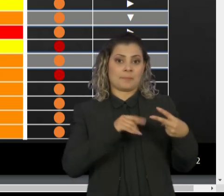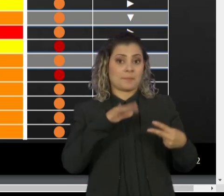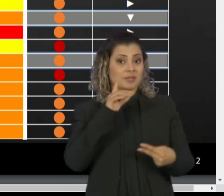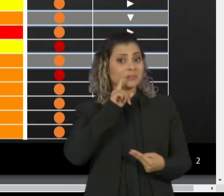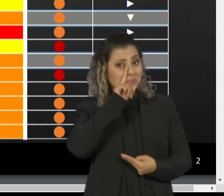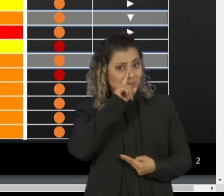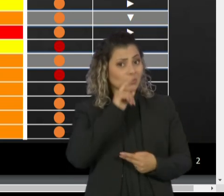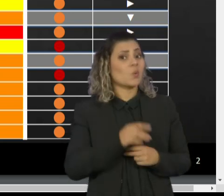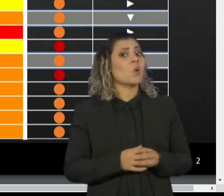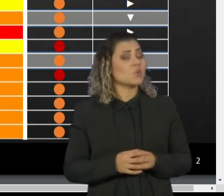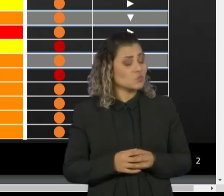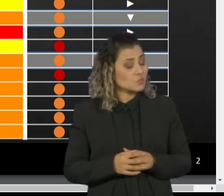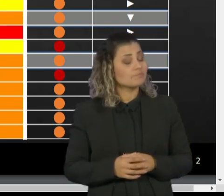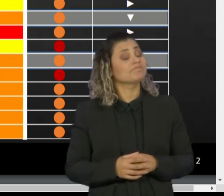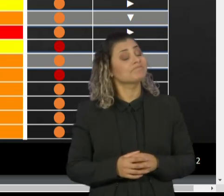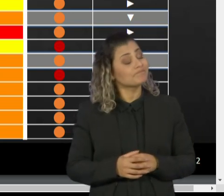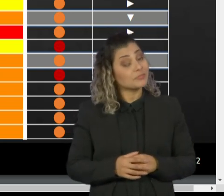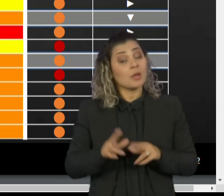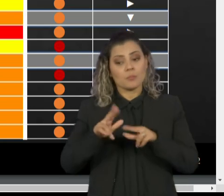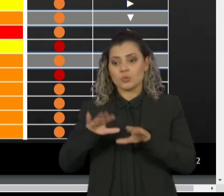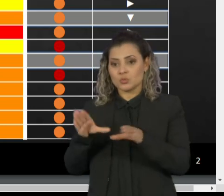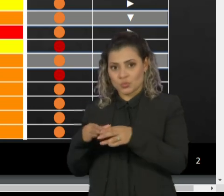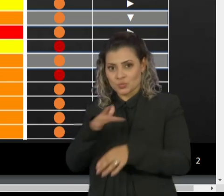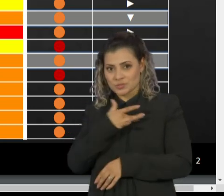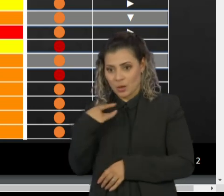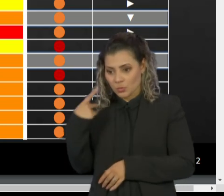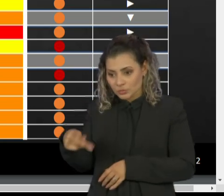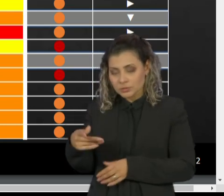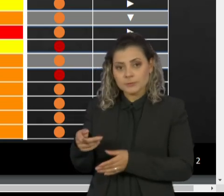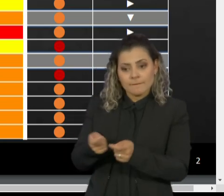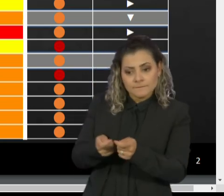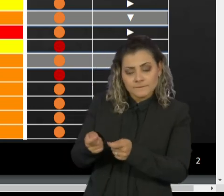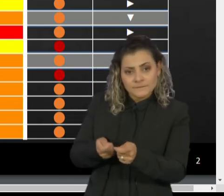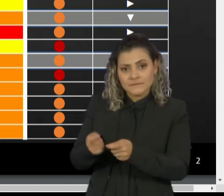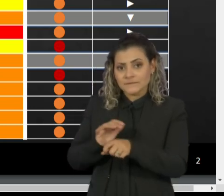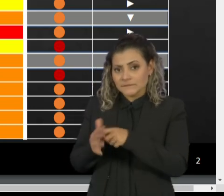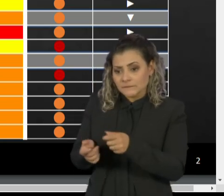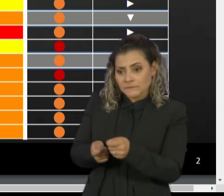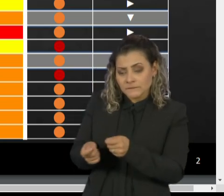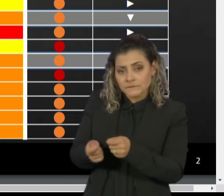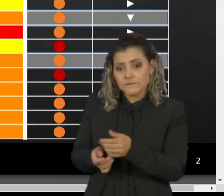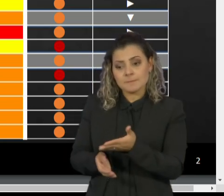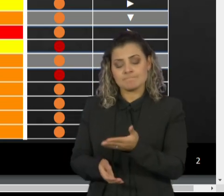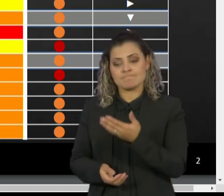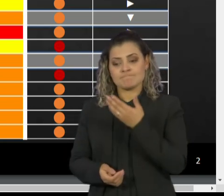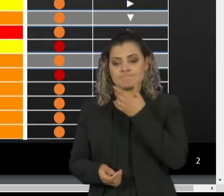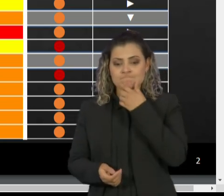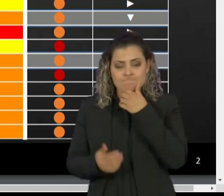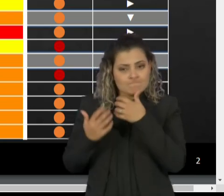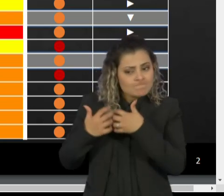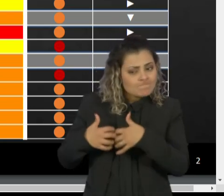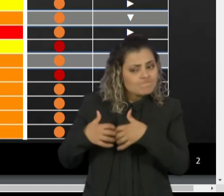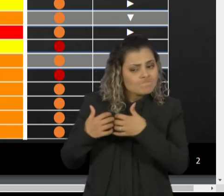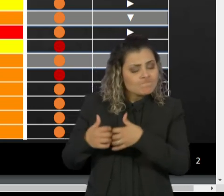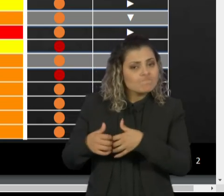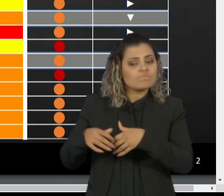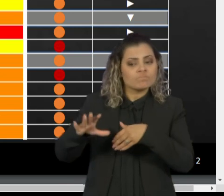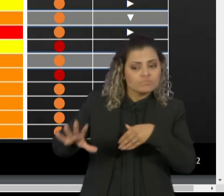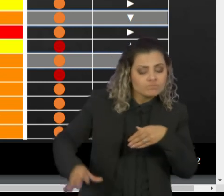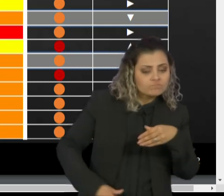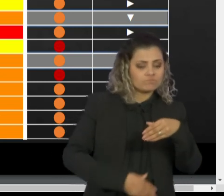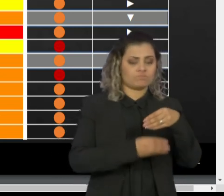perigosa. Então, o Comitê de Saúde, o Centro de Contingências, está fazendo uma nota